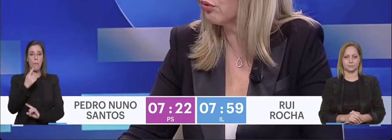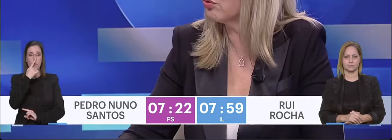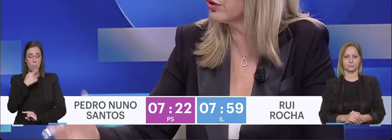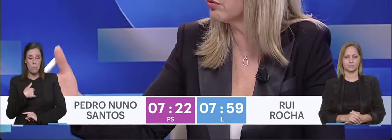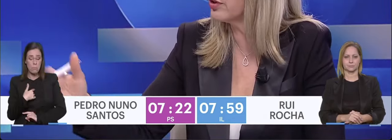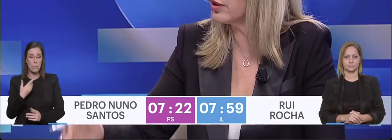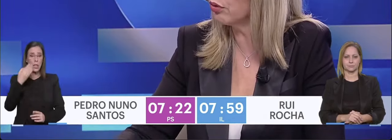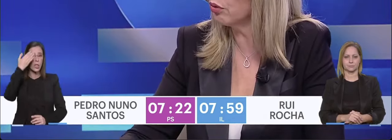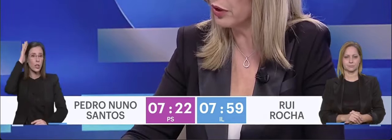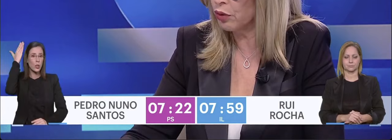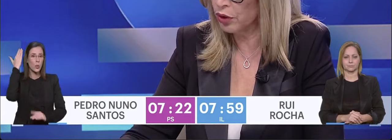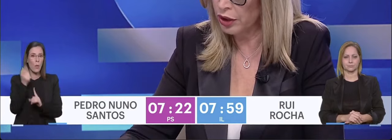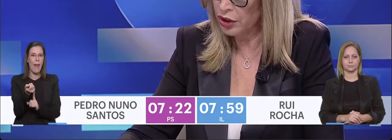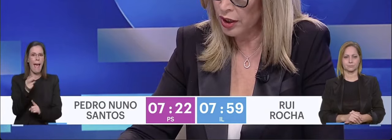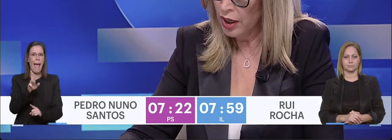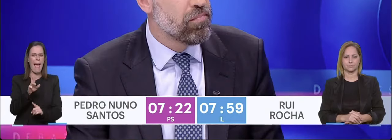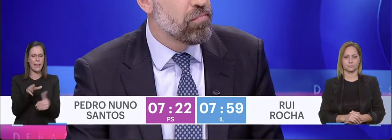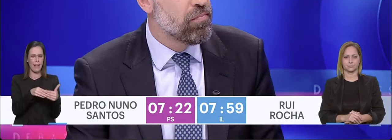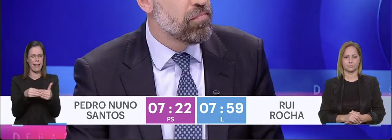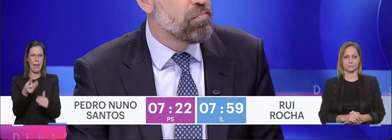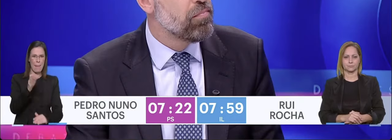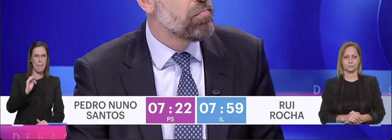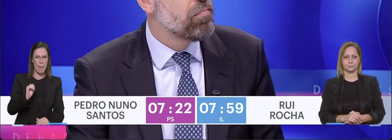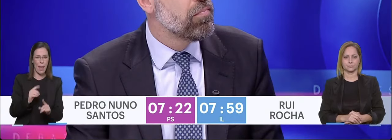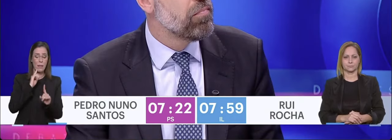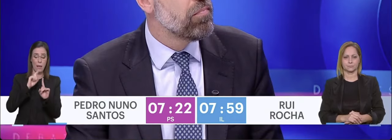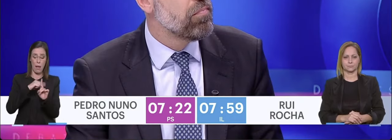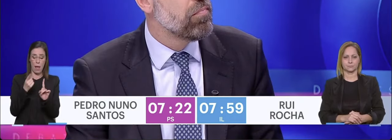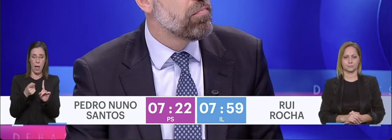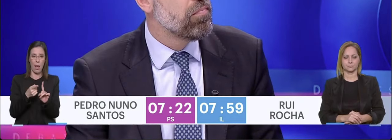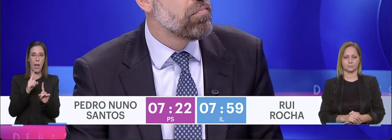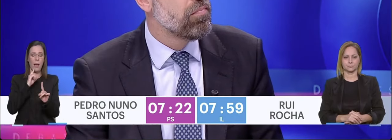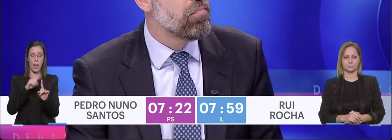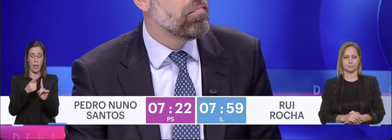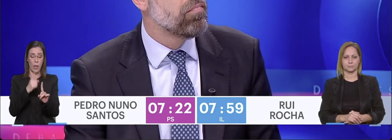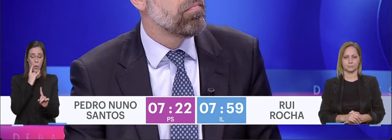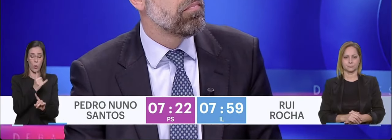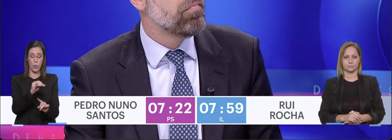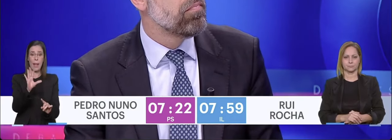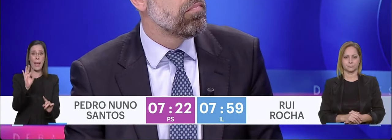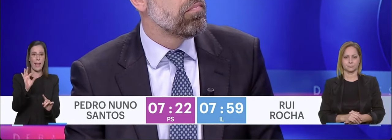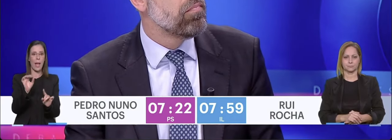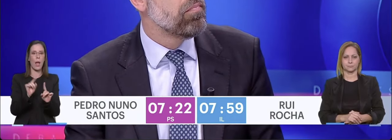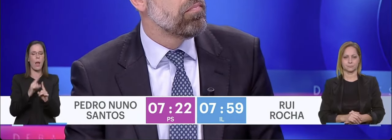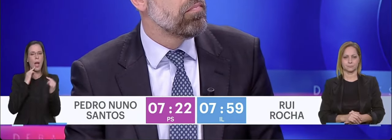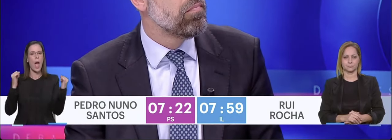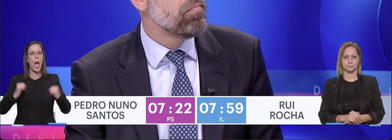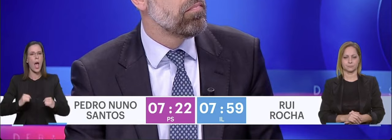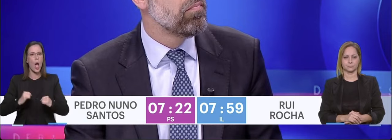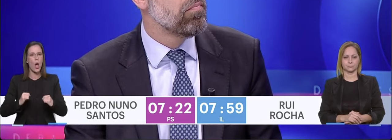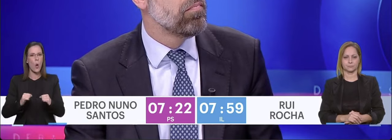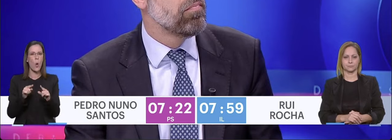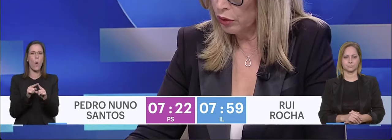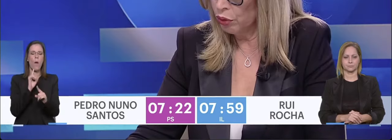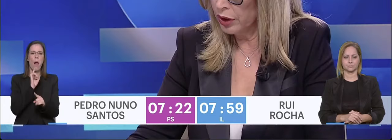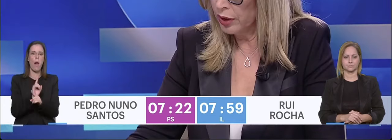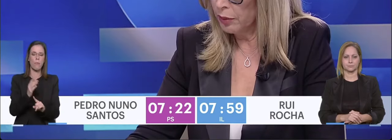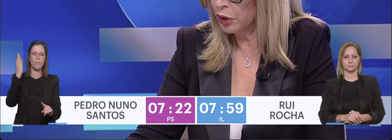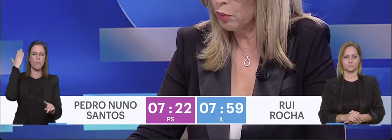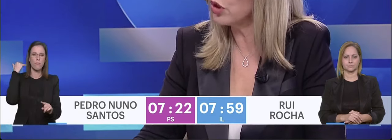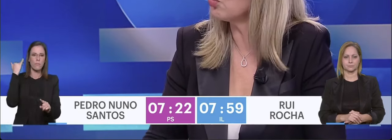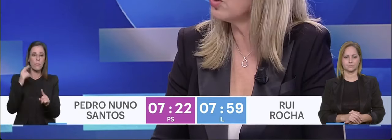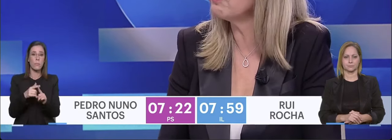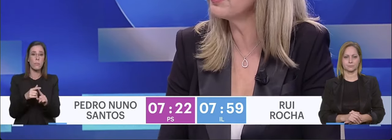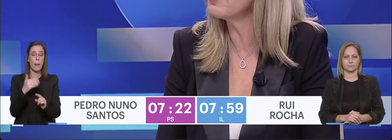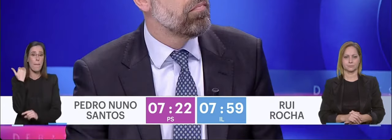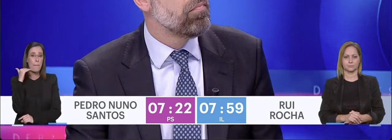António José seguro o antigo líder do partido socialista quando em 2000 acordo em 2014 peço desculpa fez um acordo com na altura